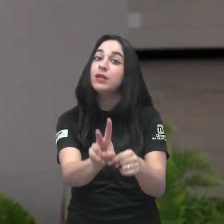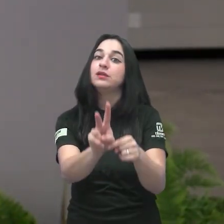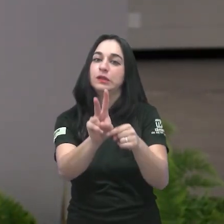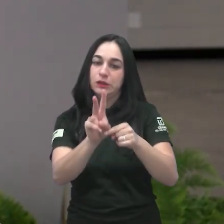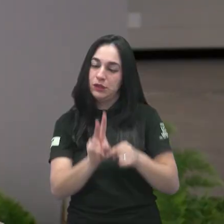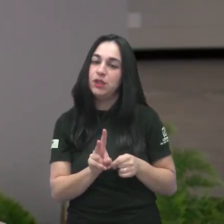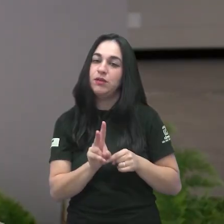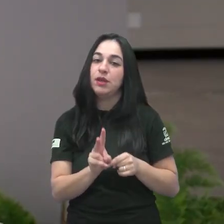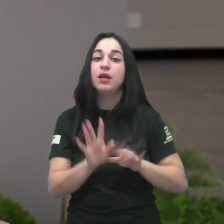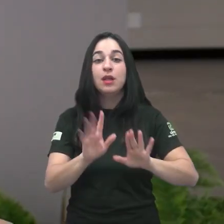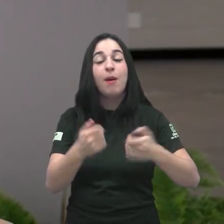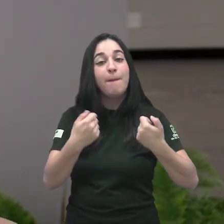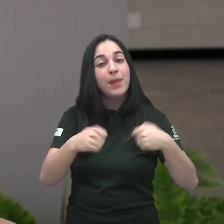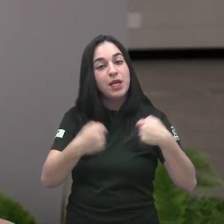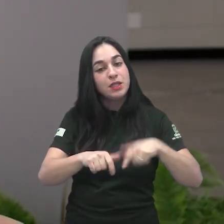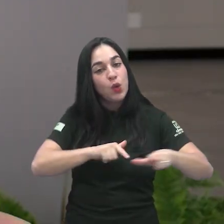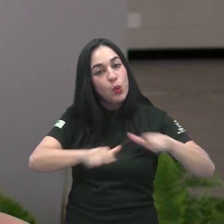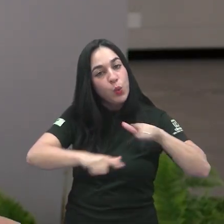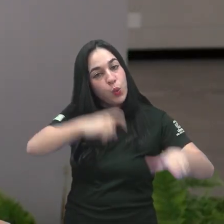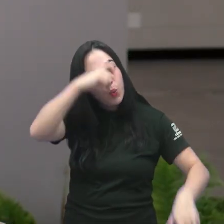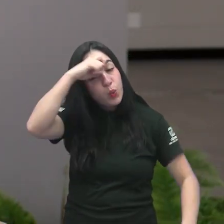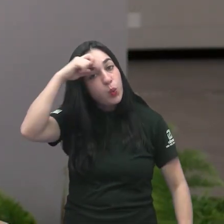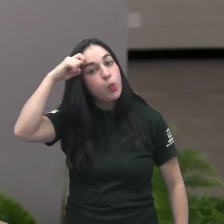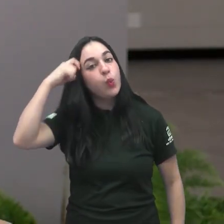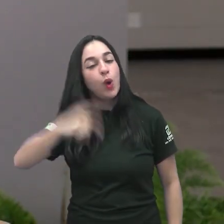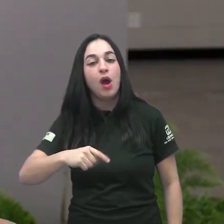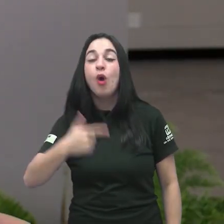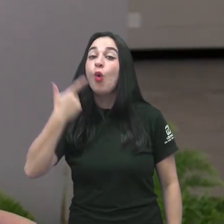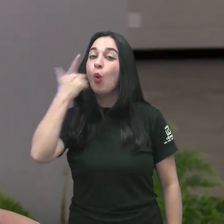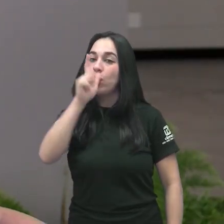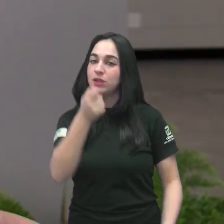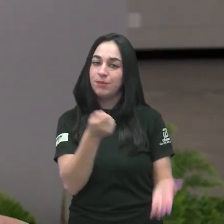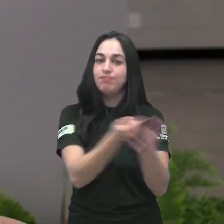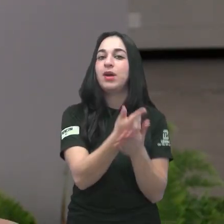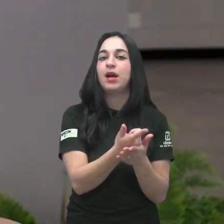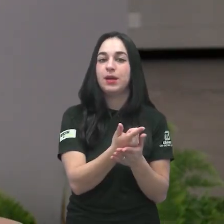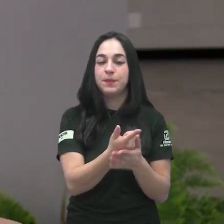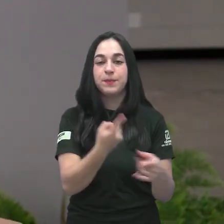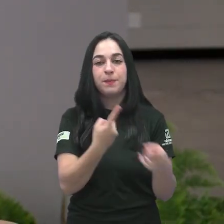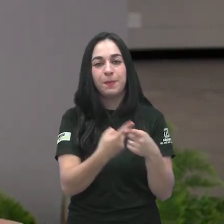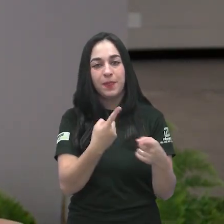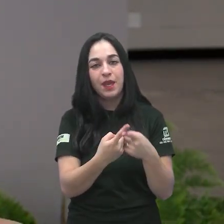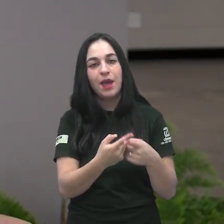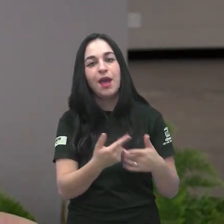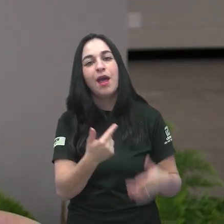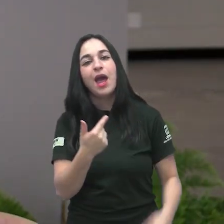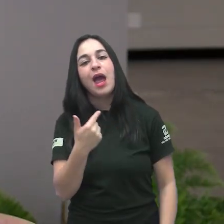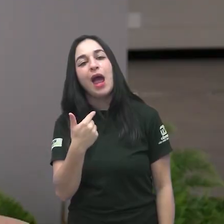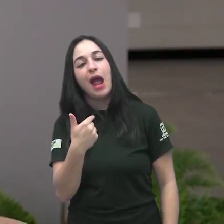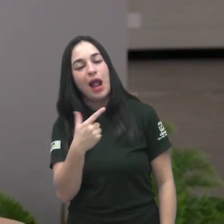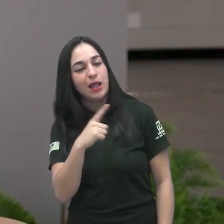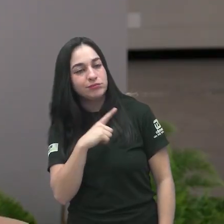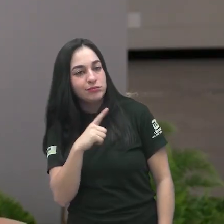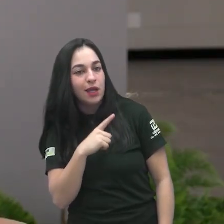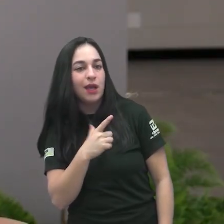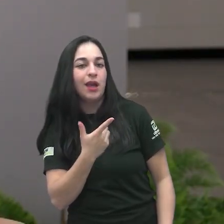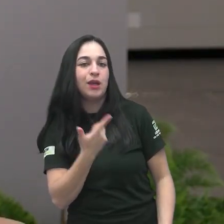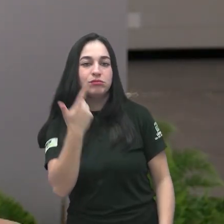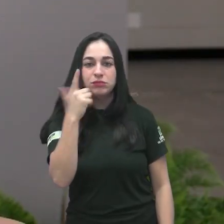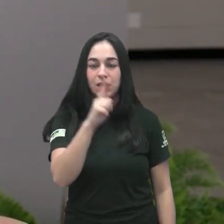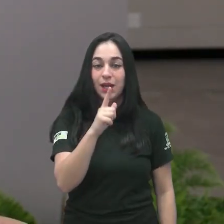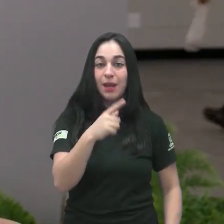está fazendo aquisição de um bem, mas está assumindo uma dívida. Então você tem que trabalhar para você conseguir pagar isso